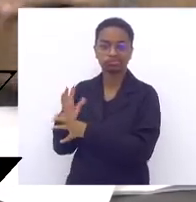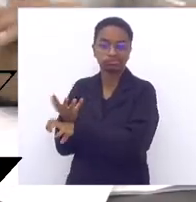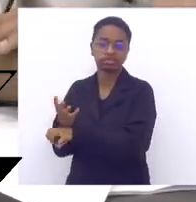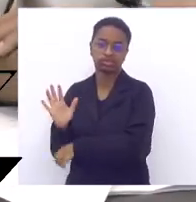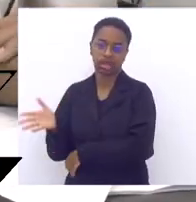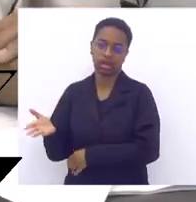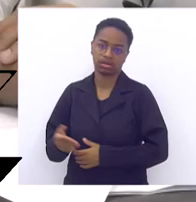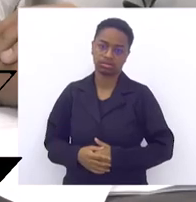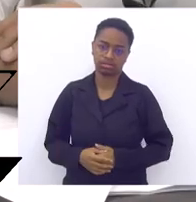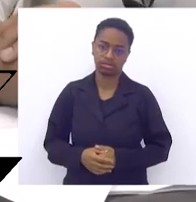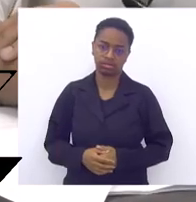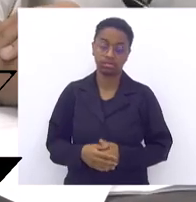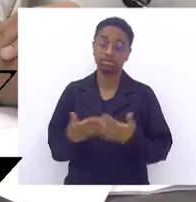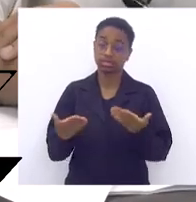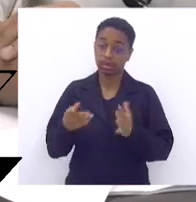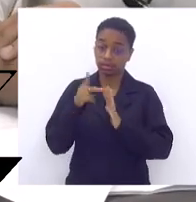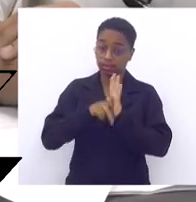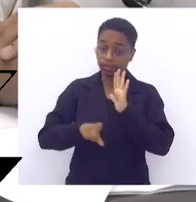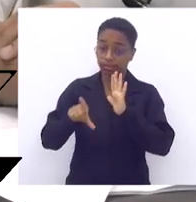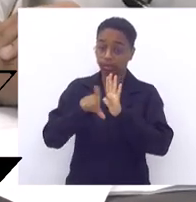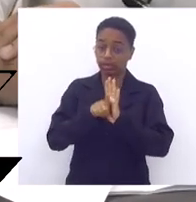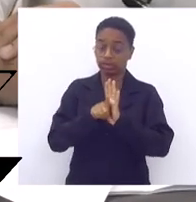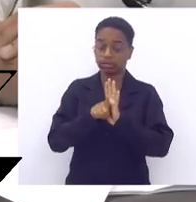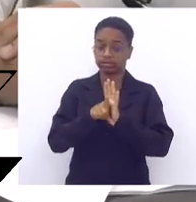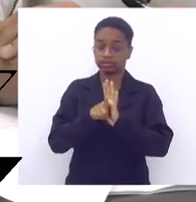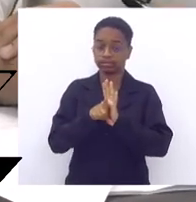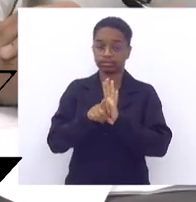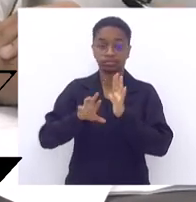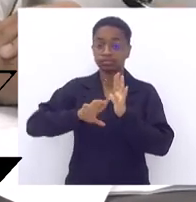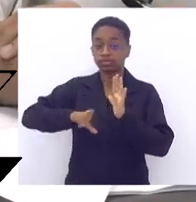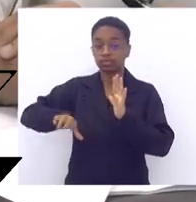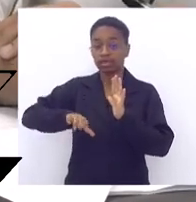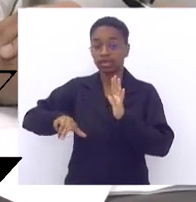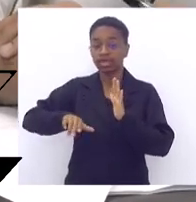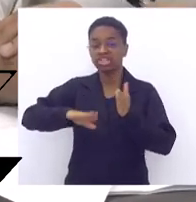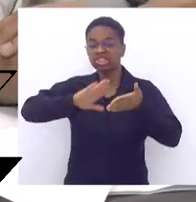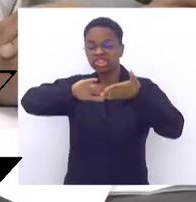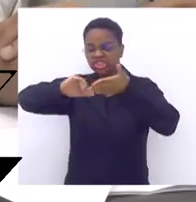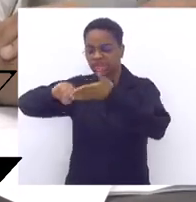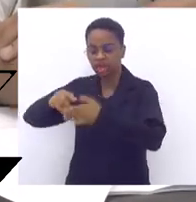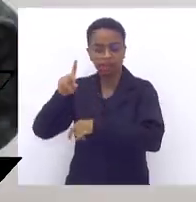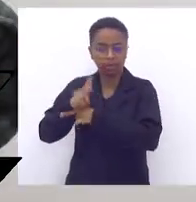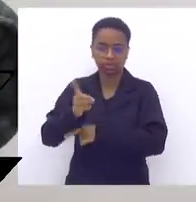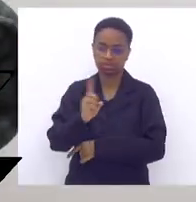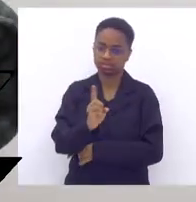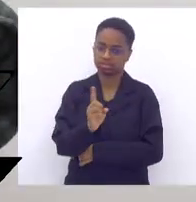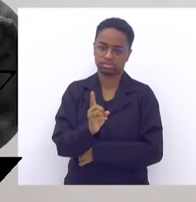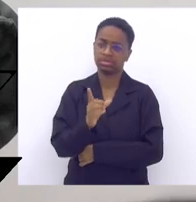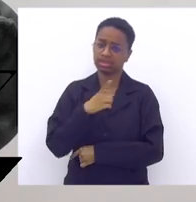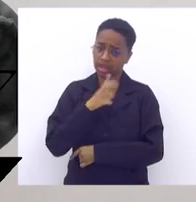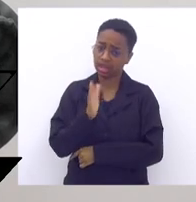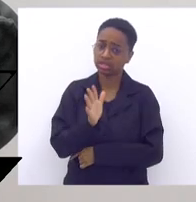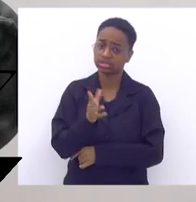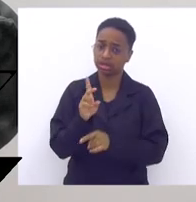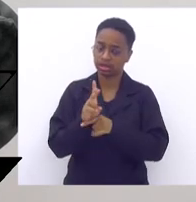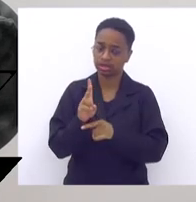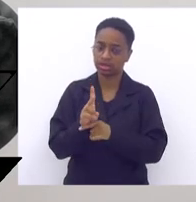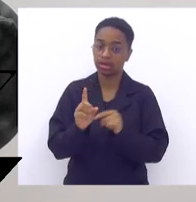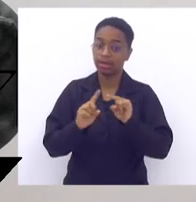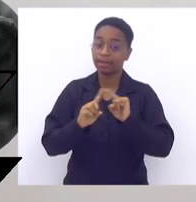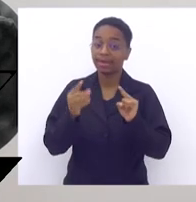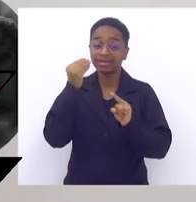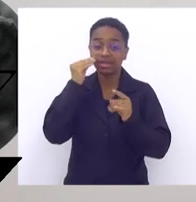Então, esse projeto não tira nenhuma das proteções que já existe para todos os rios.